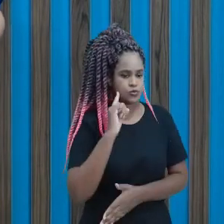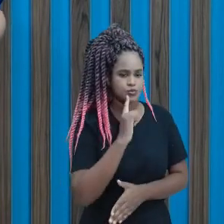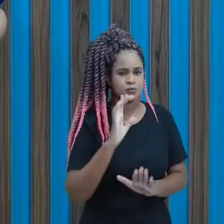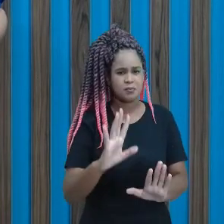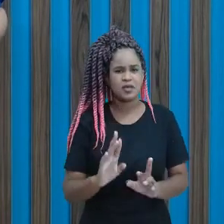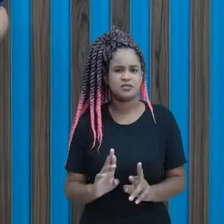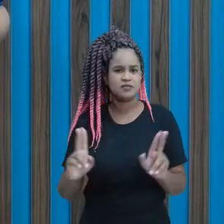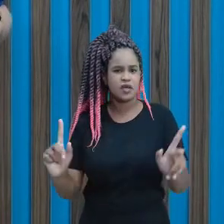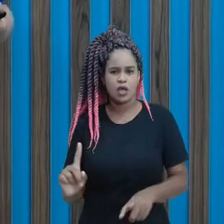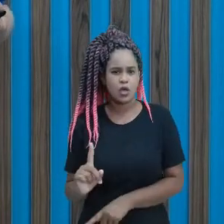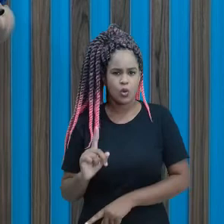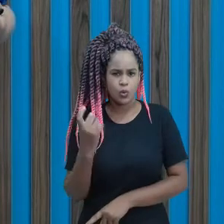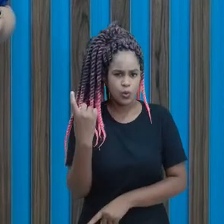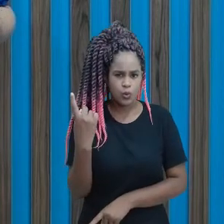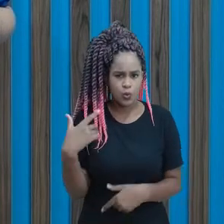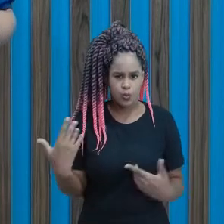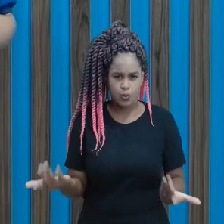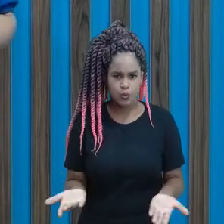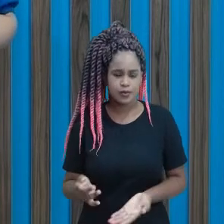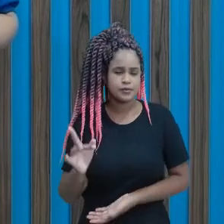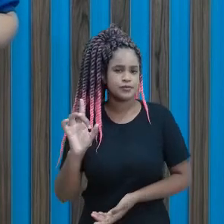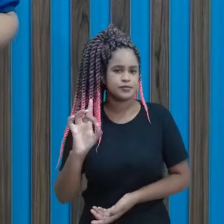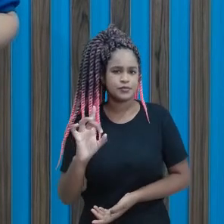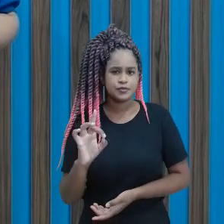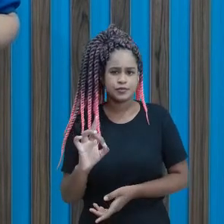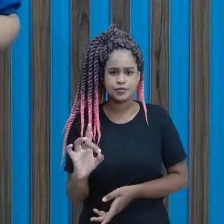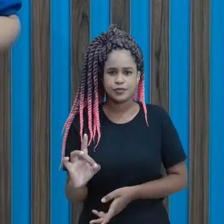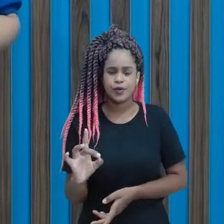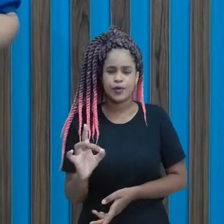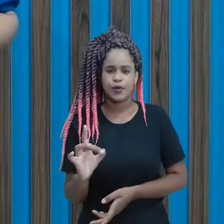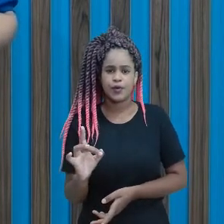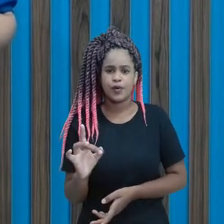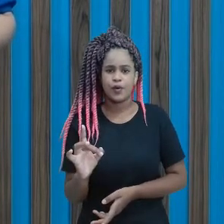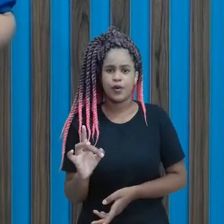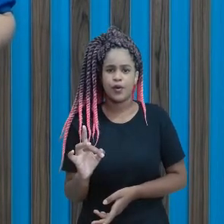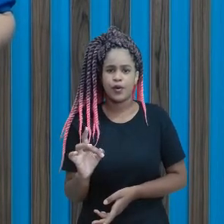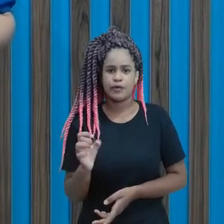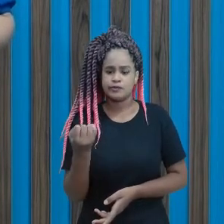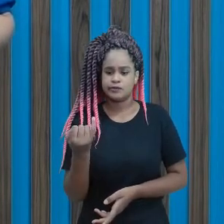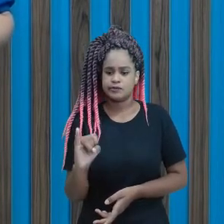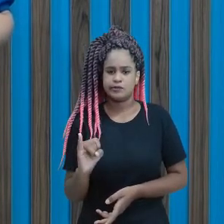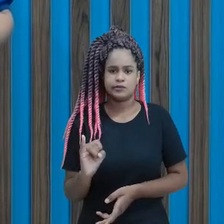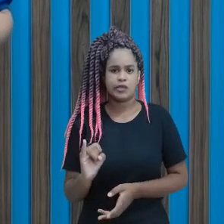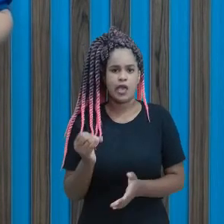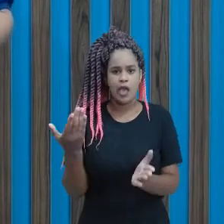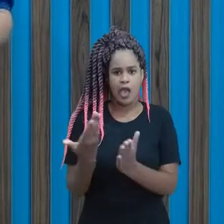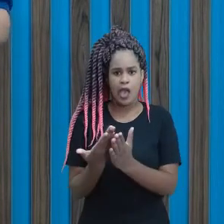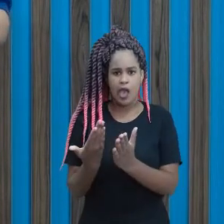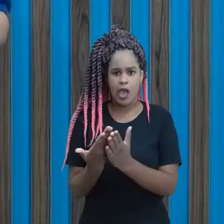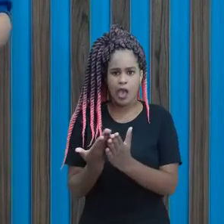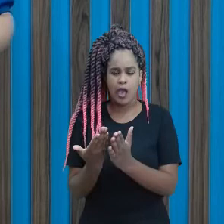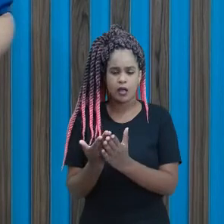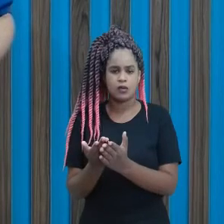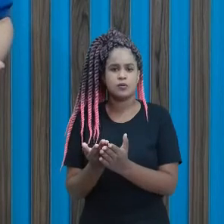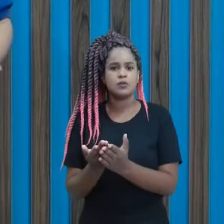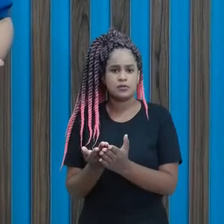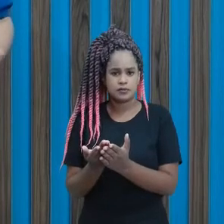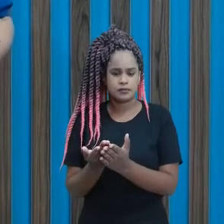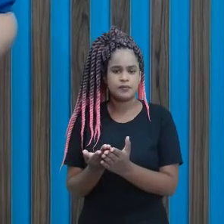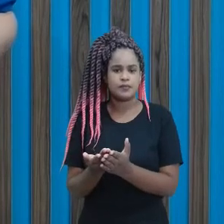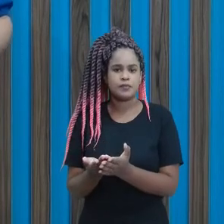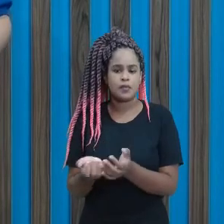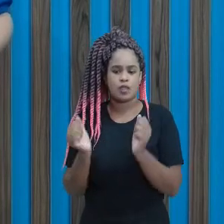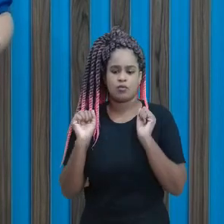diferença? Será que só dando toda a aula, todos os conteúdos, ministrando essas